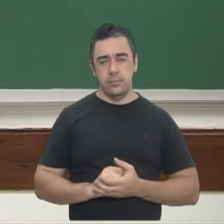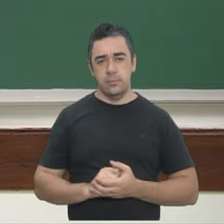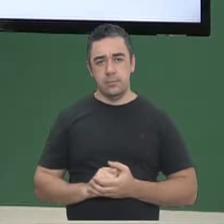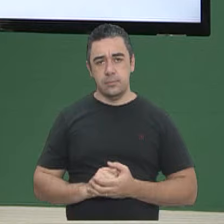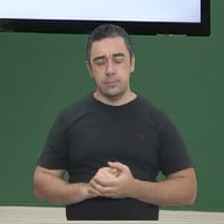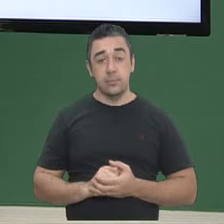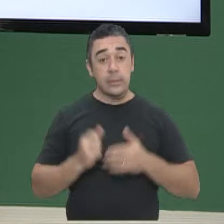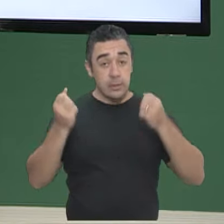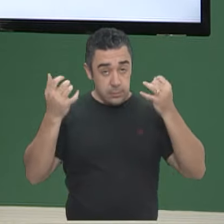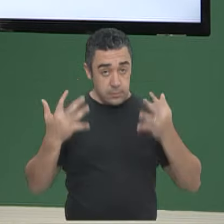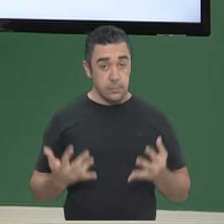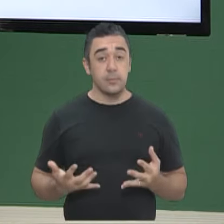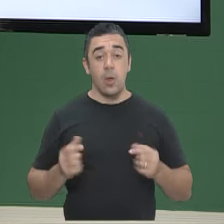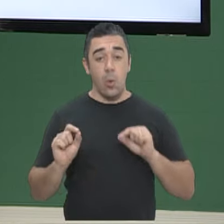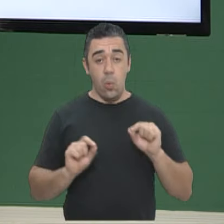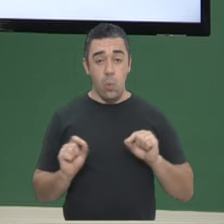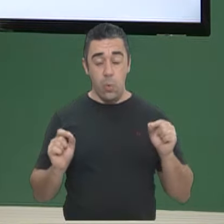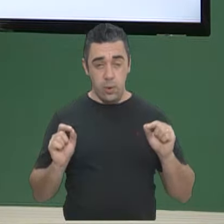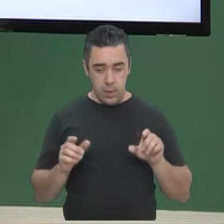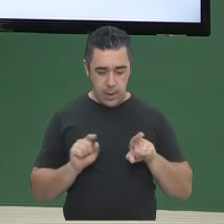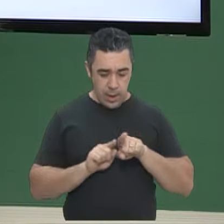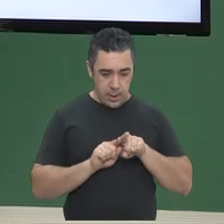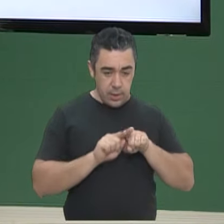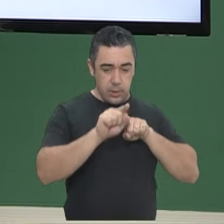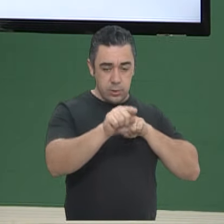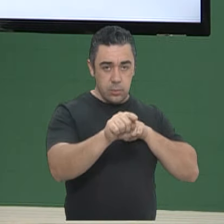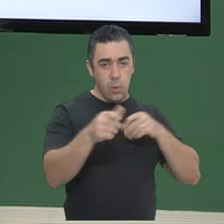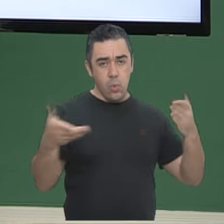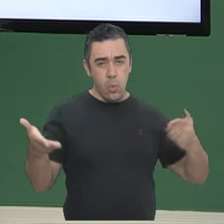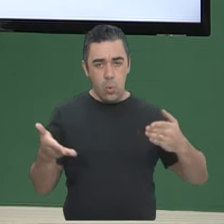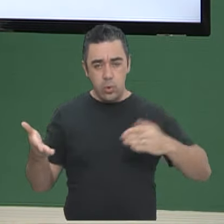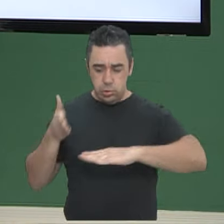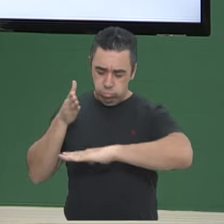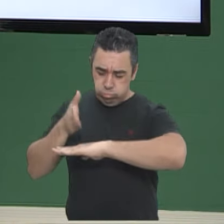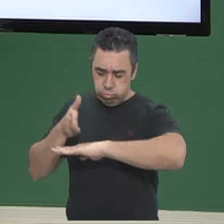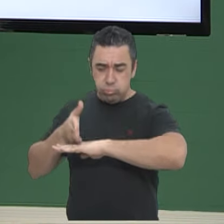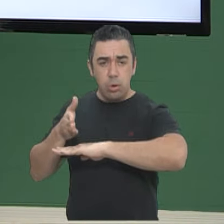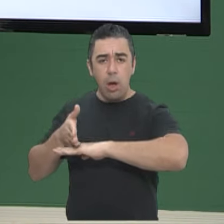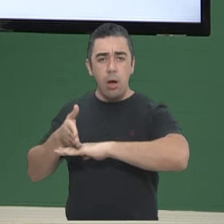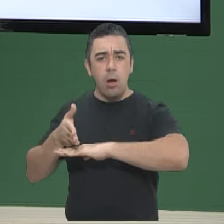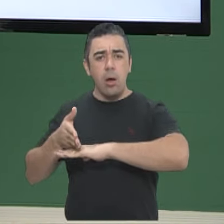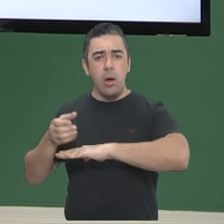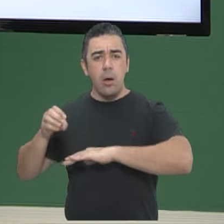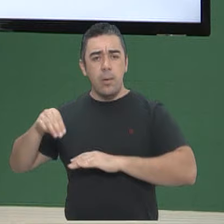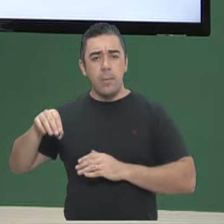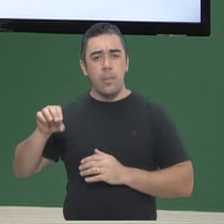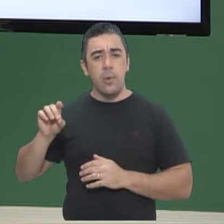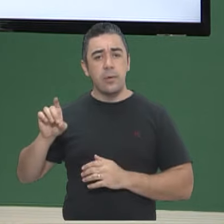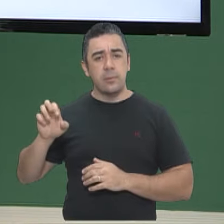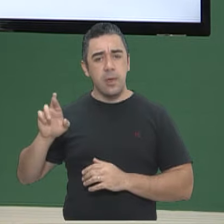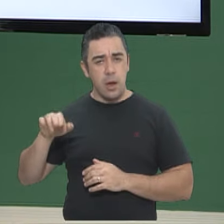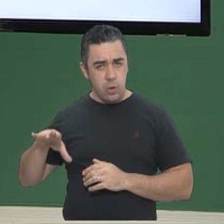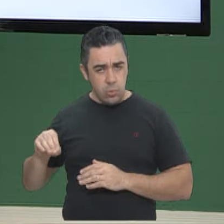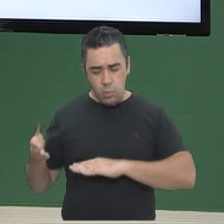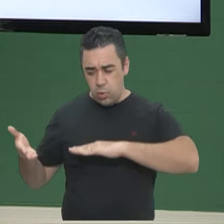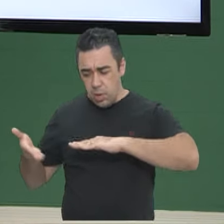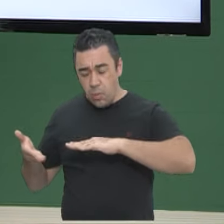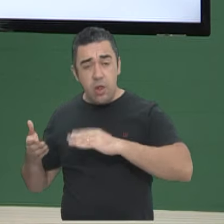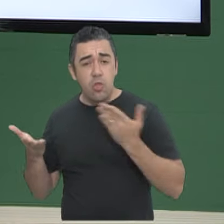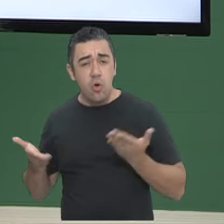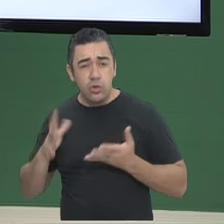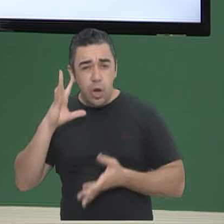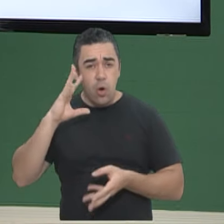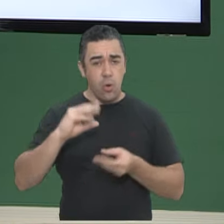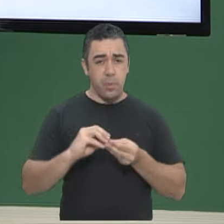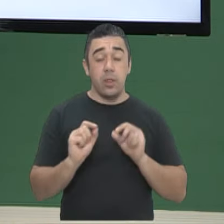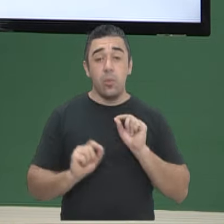Falando então do atletismo moderno, que é o atletismo atual, que é o atletismo que a gente está estudando nesse momento, que é o que a gente quer